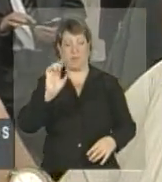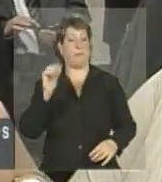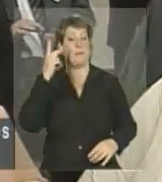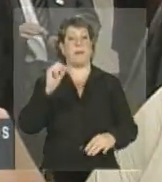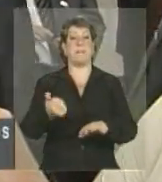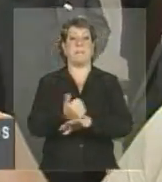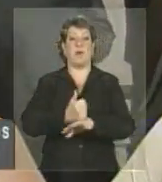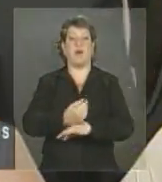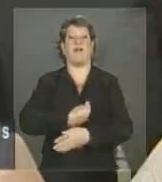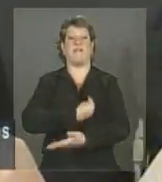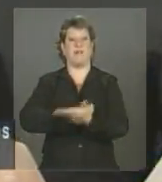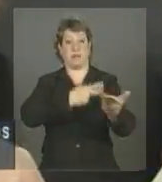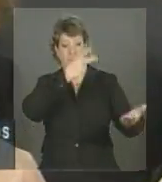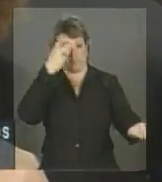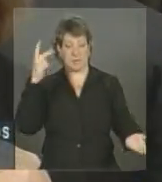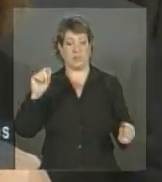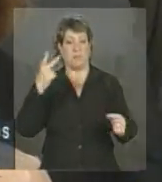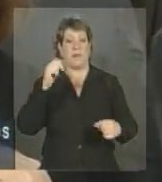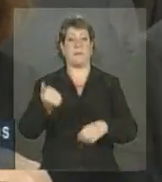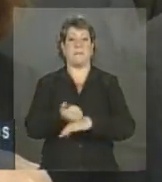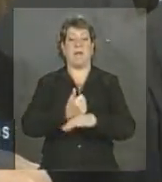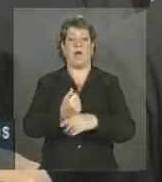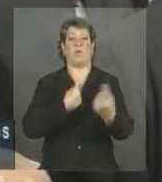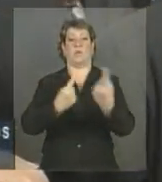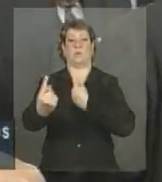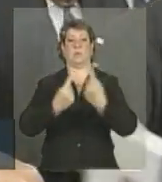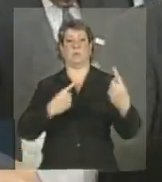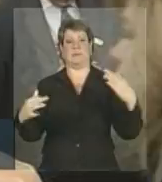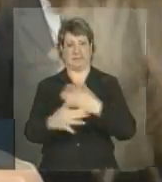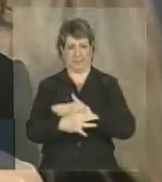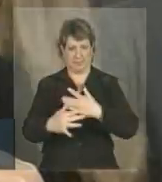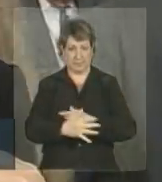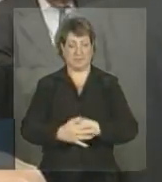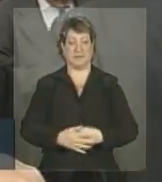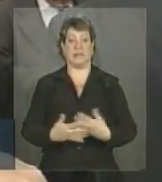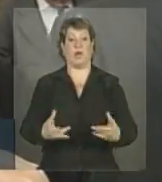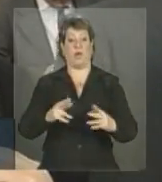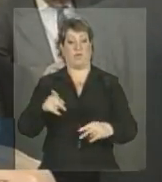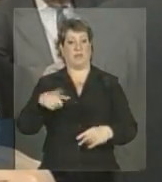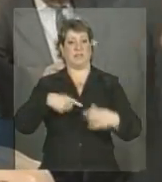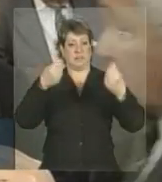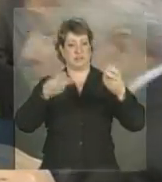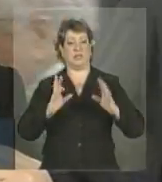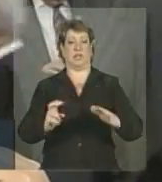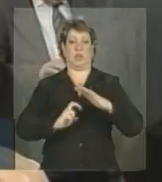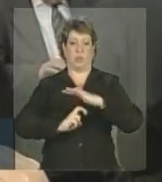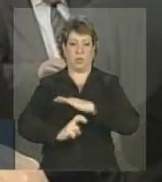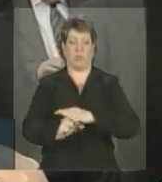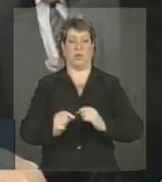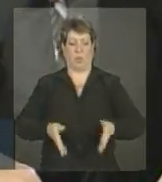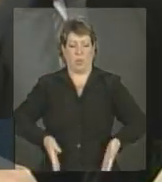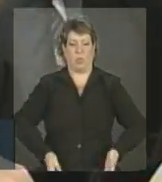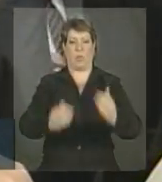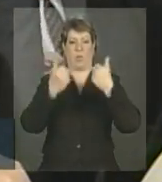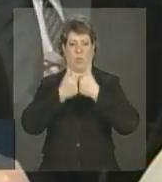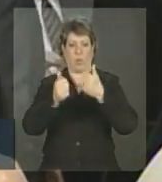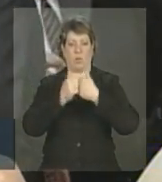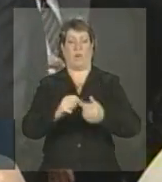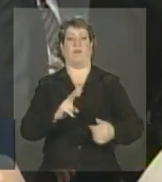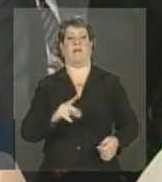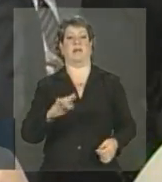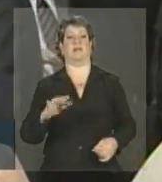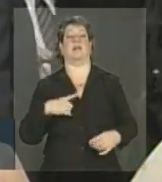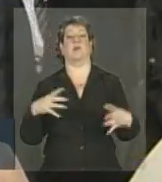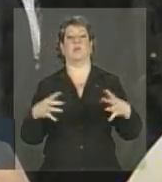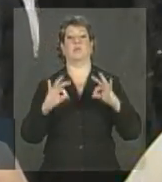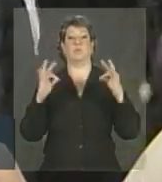melhorar a vida das pessoas, para melhorar o transporte urbano. Então, como disse... Você já disse, são metrôs, corredores de ônibus, BRTs, que